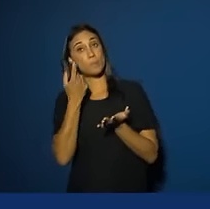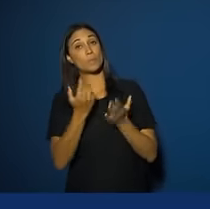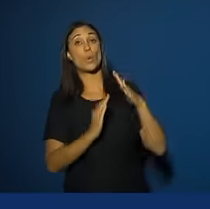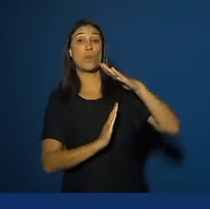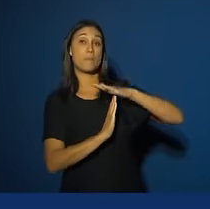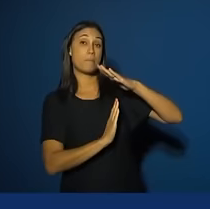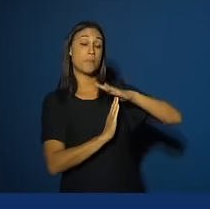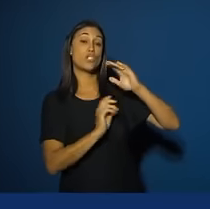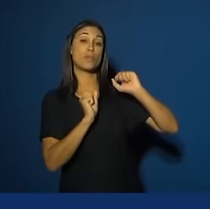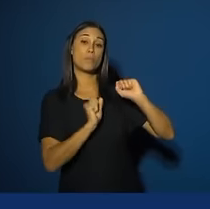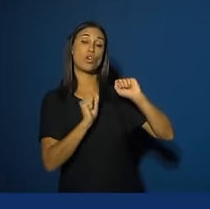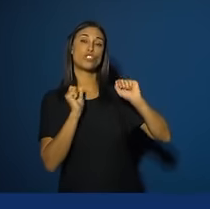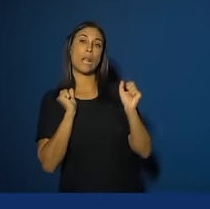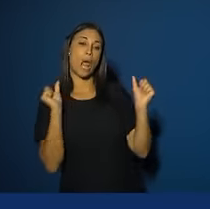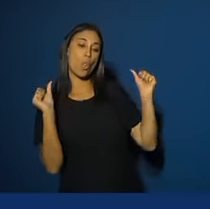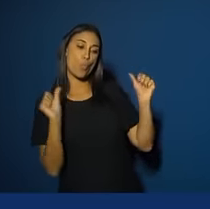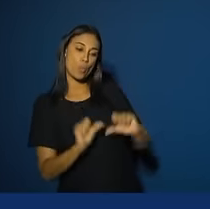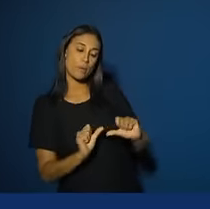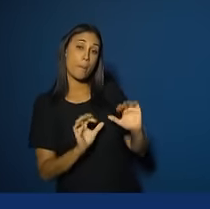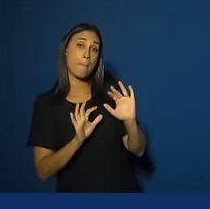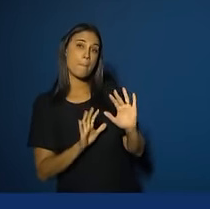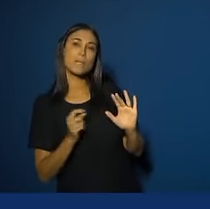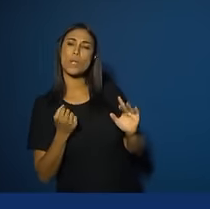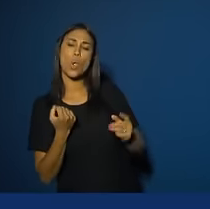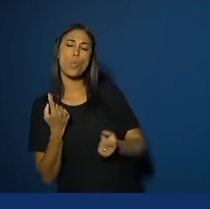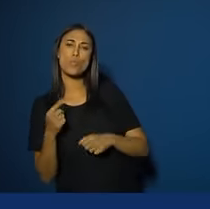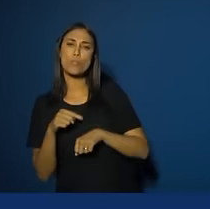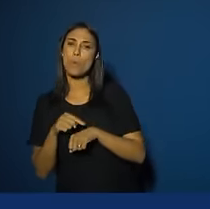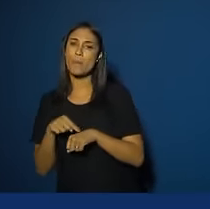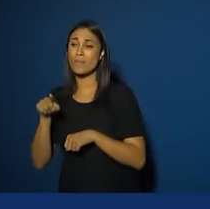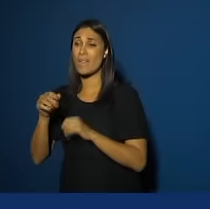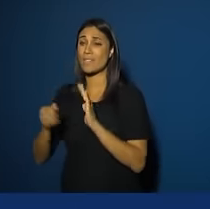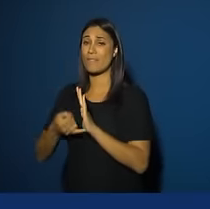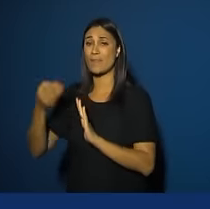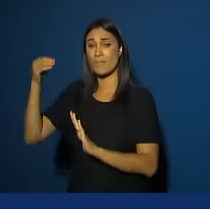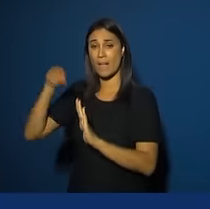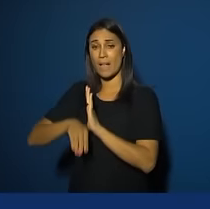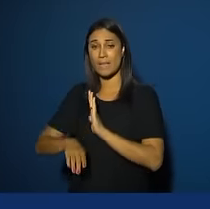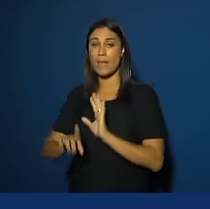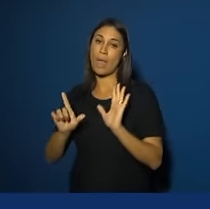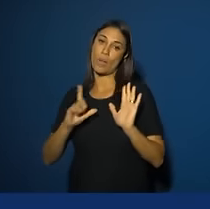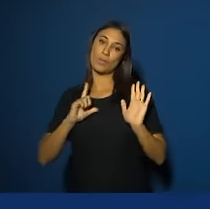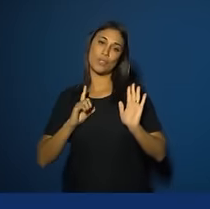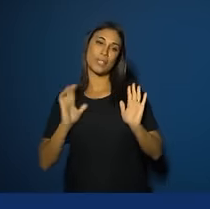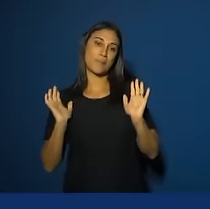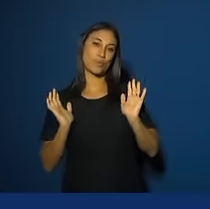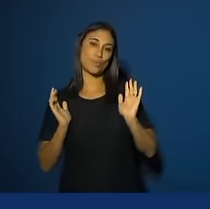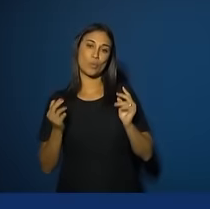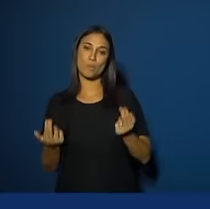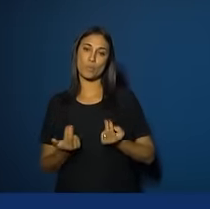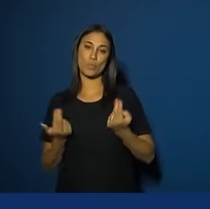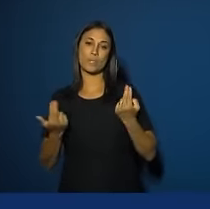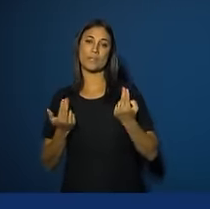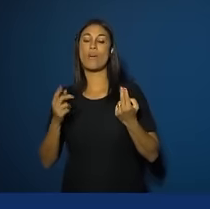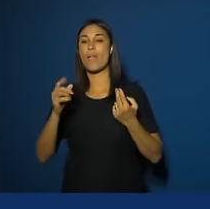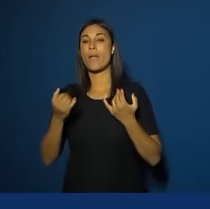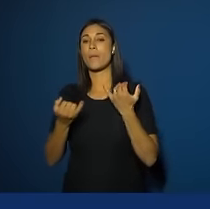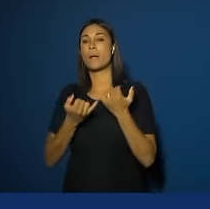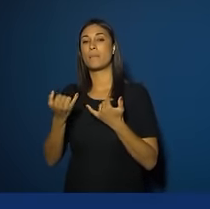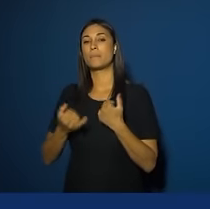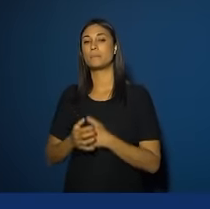o Focus pode estar defasado. Em algum momento, essa inflação vai cair. É o que nós temos. Não dá. É uma